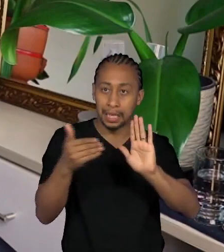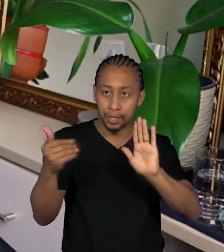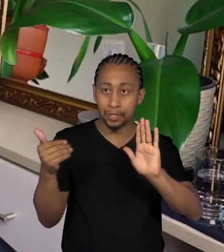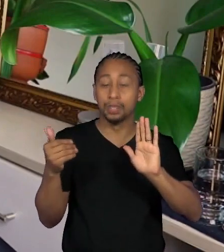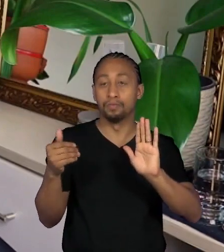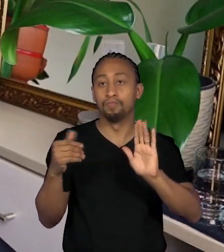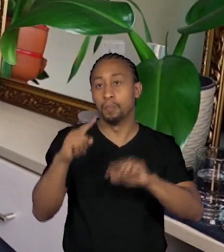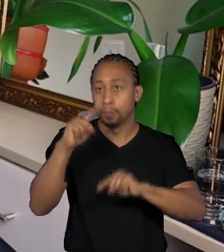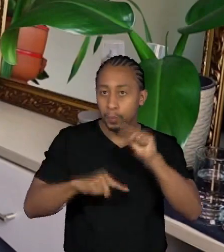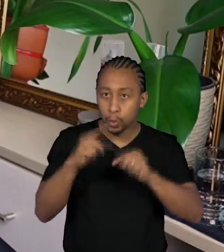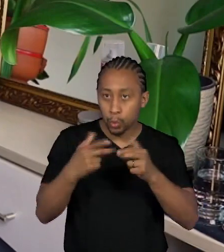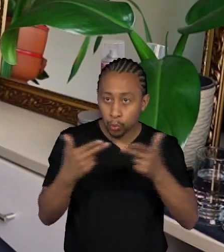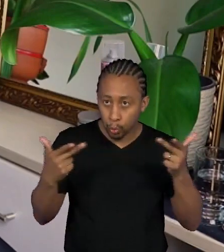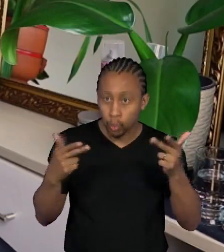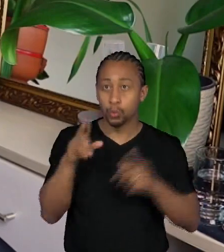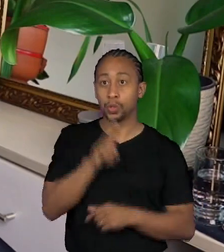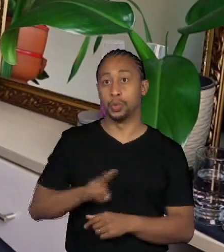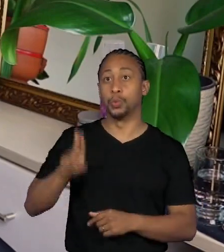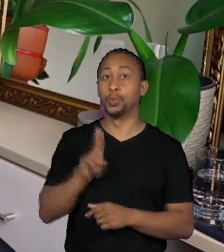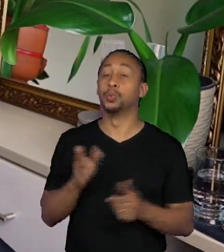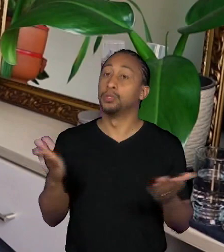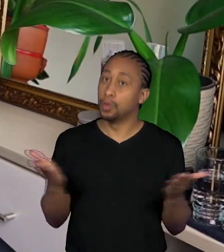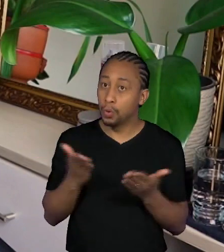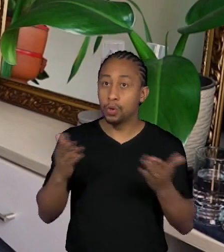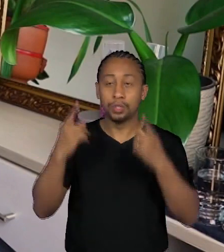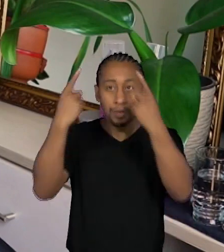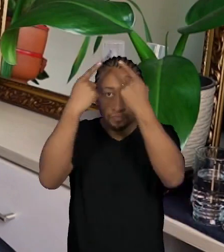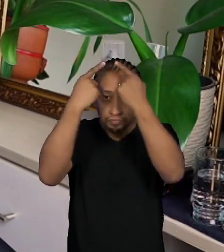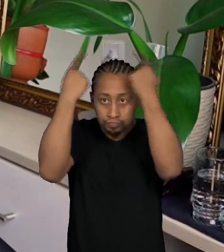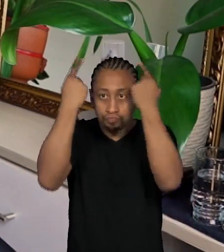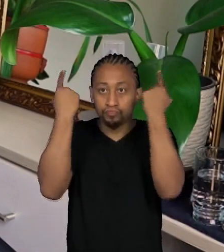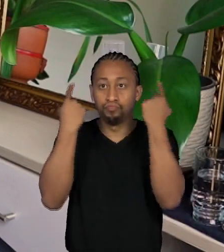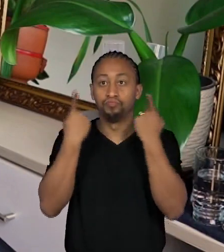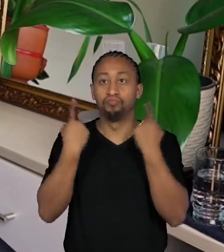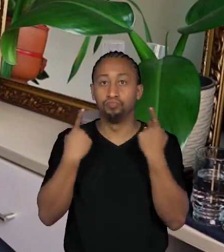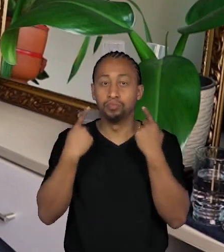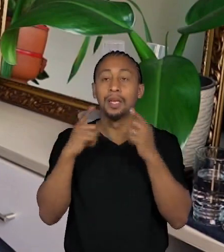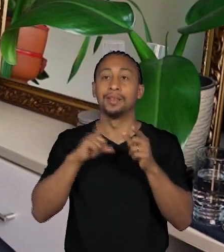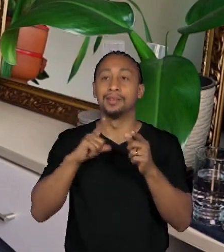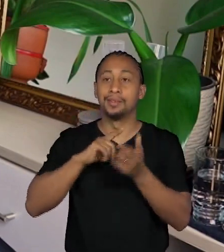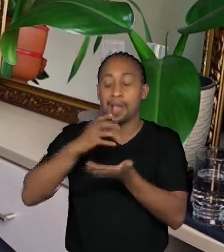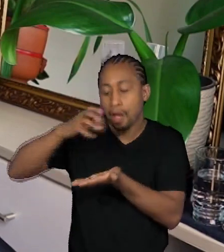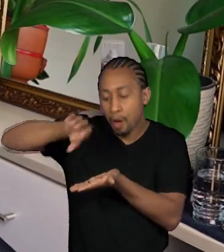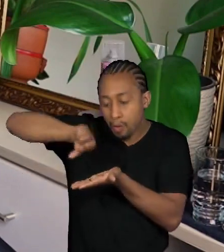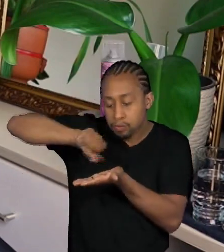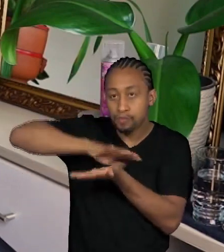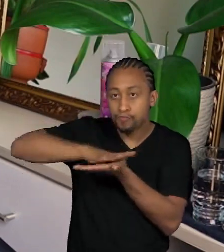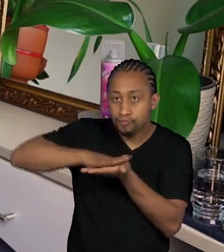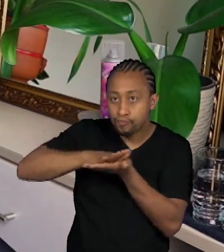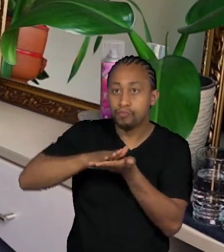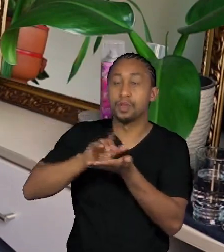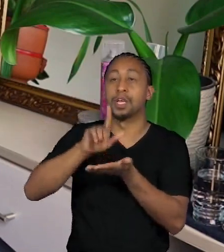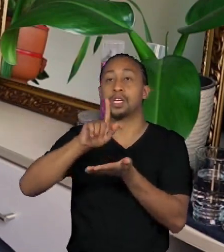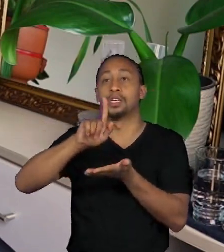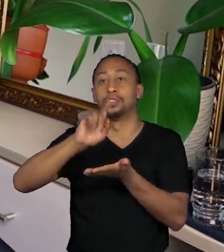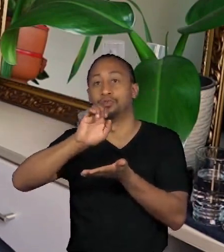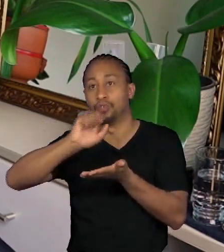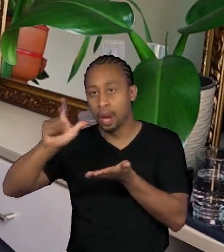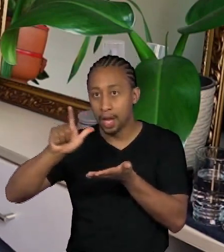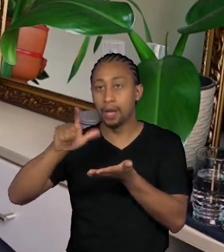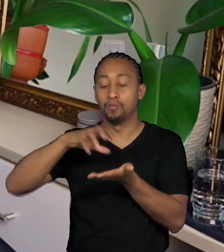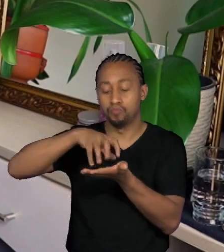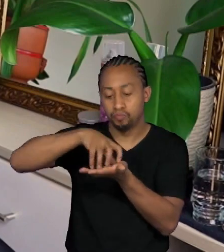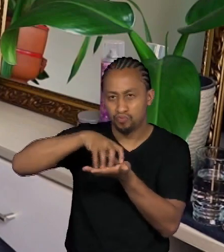cabelo afro, a gente usa o cabelo cacheado, a gente usa cremes, gelatinas, gels, óleos, pra gente ter uma estética